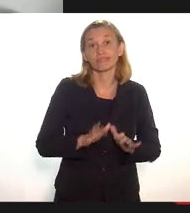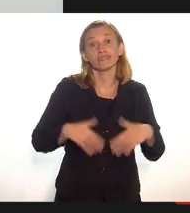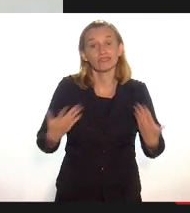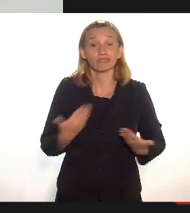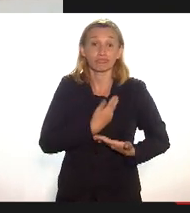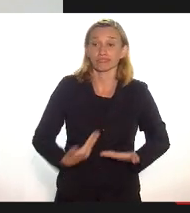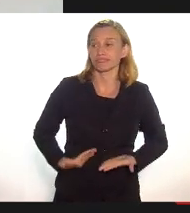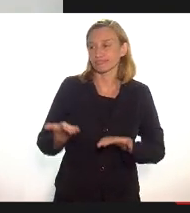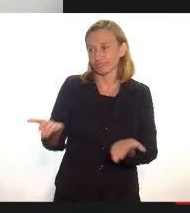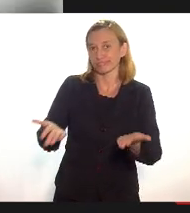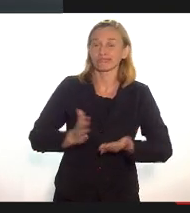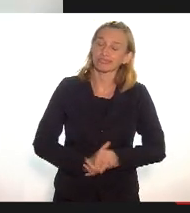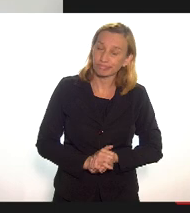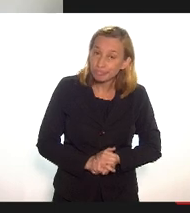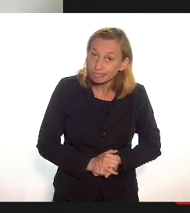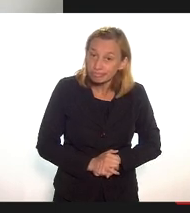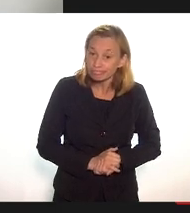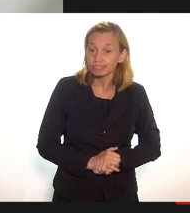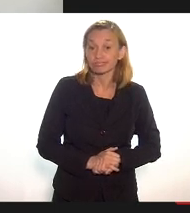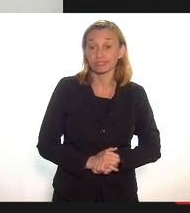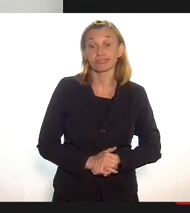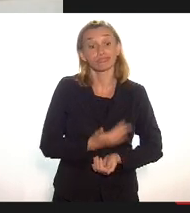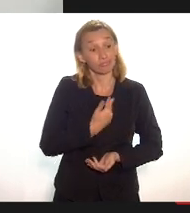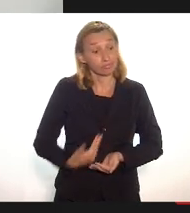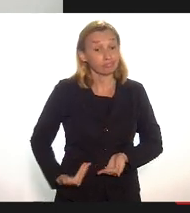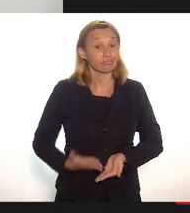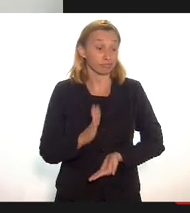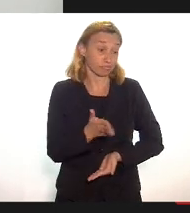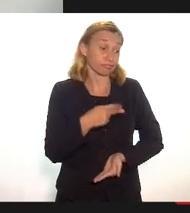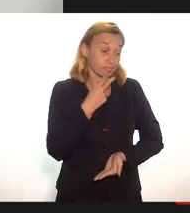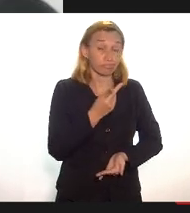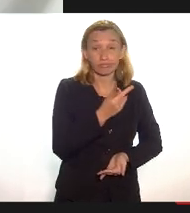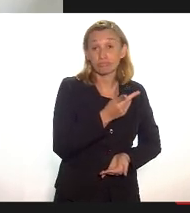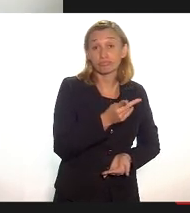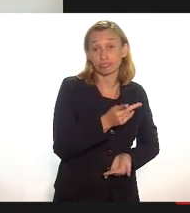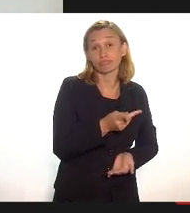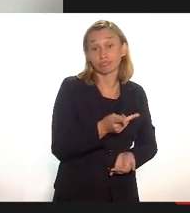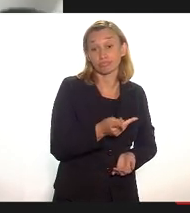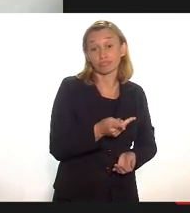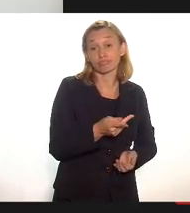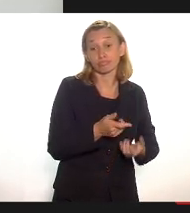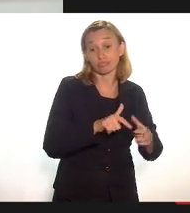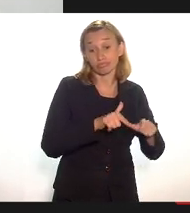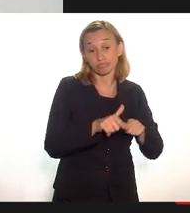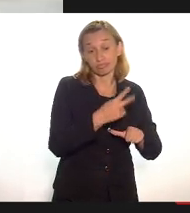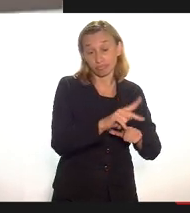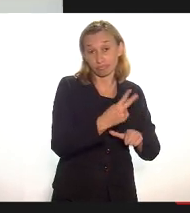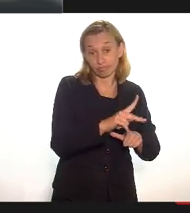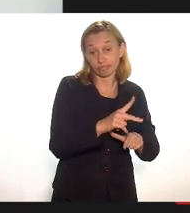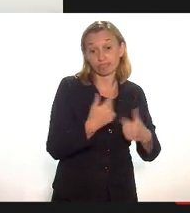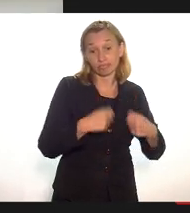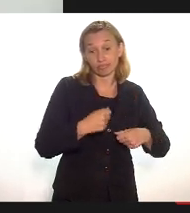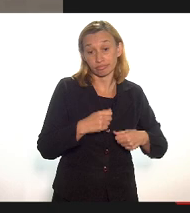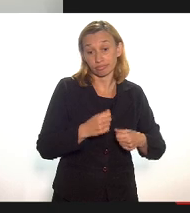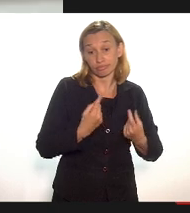está aí, um governo que já disse ao que veio, e nós temos que